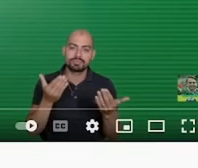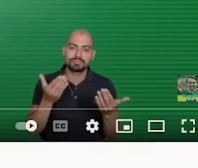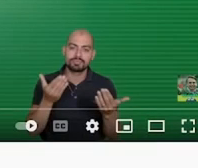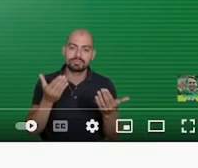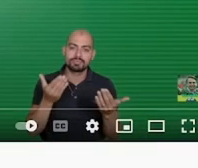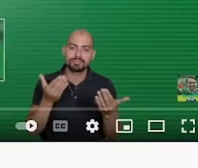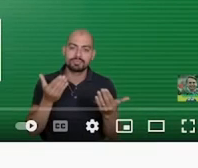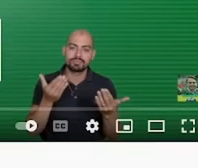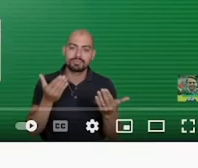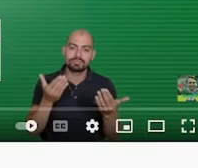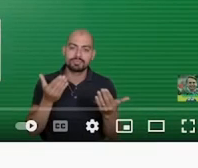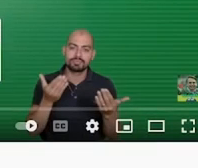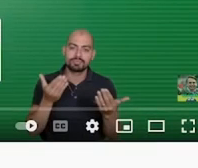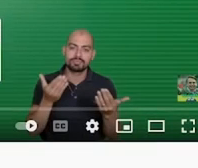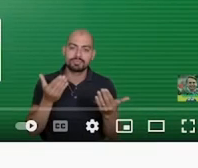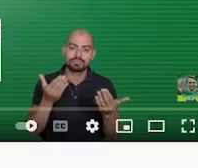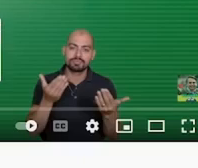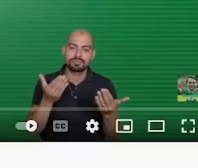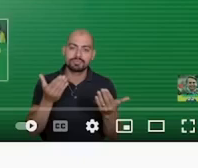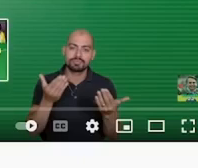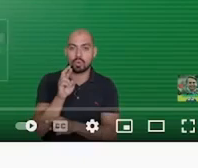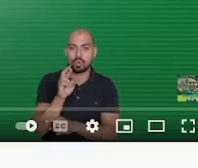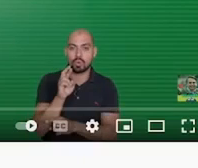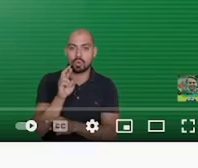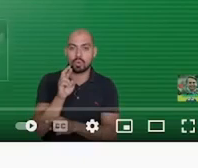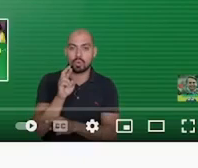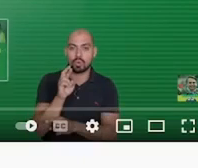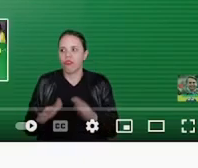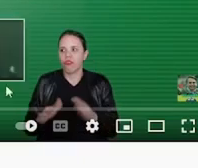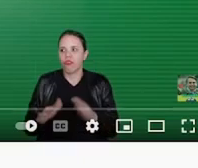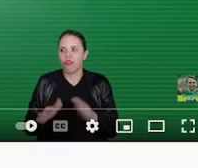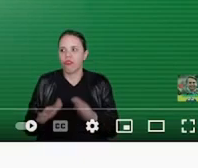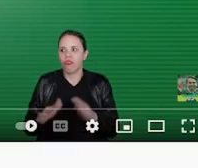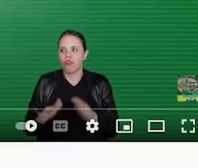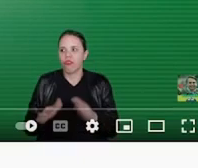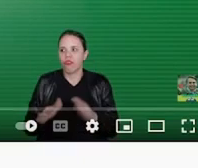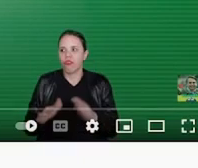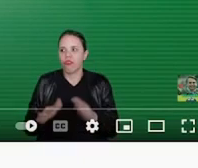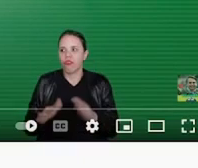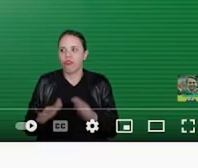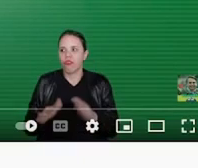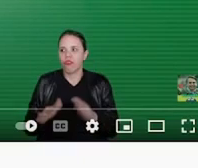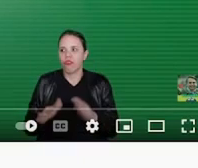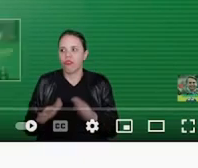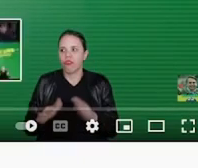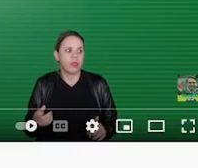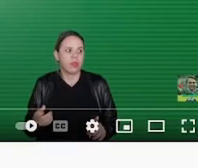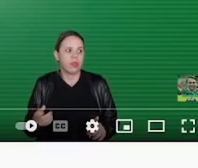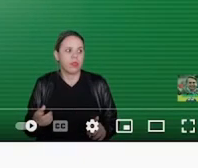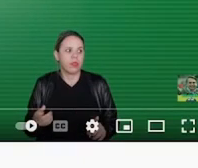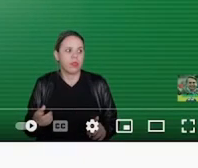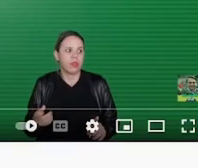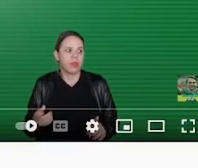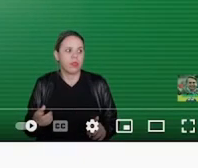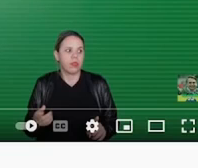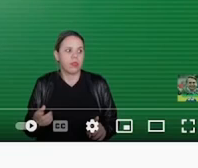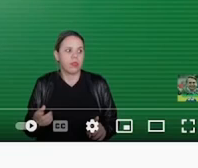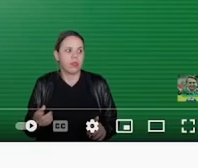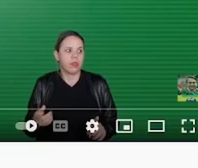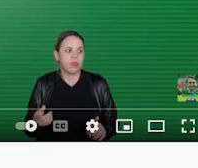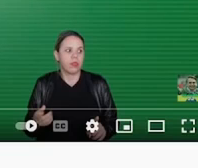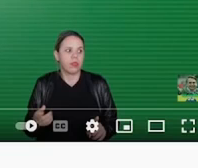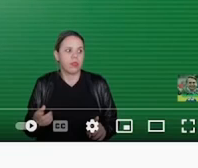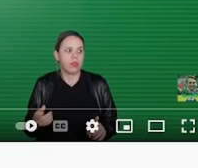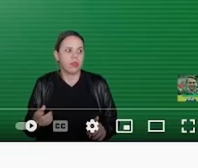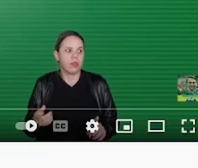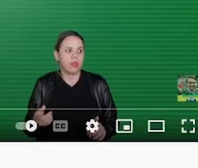também continuou o papo na parte mais mais de fé e religiosa com todo mundo ainda presente ali né as 6:40 mudou